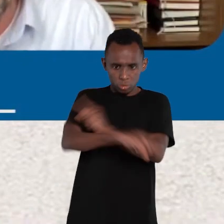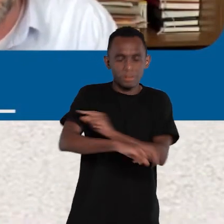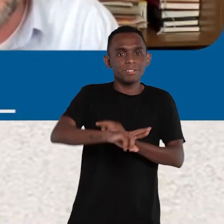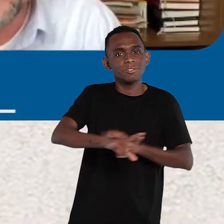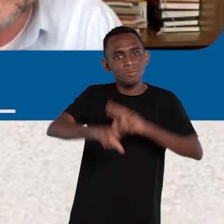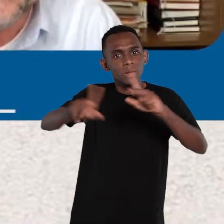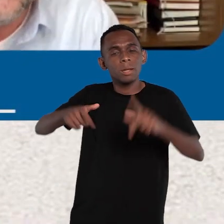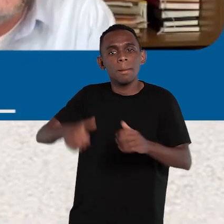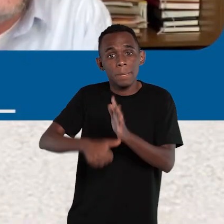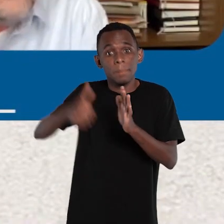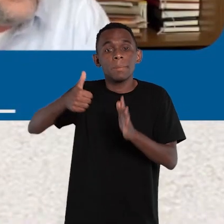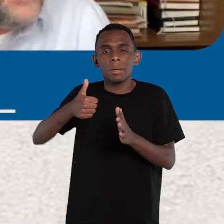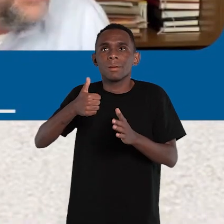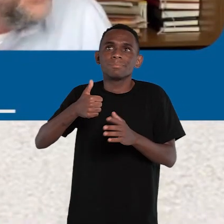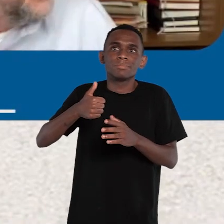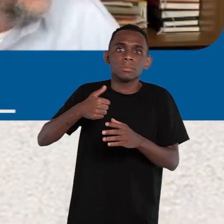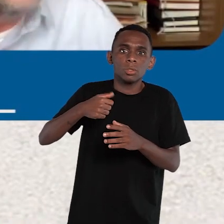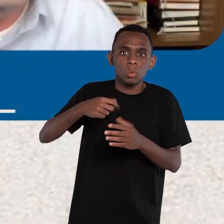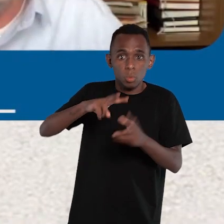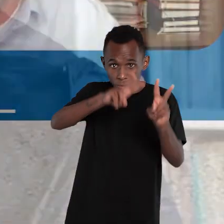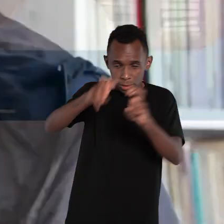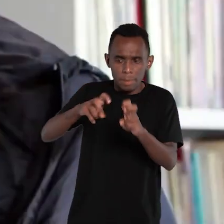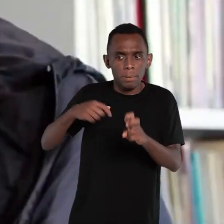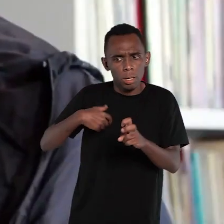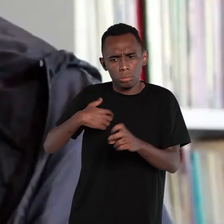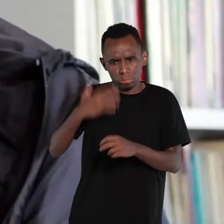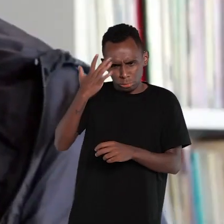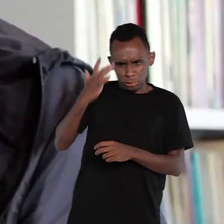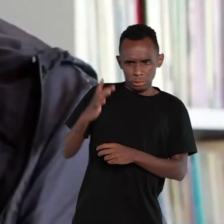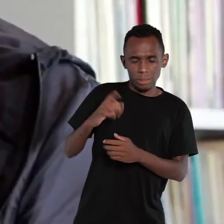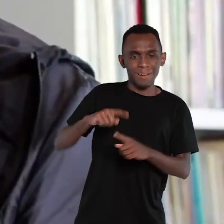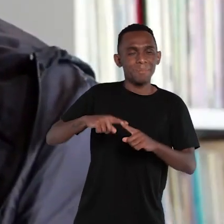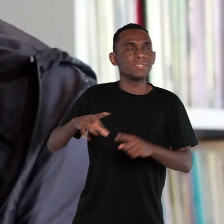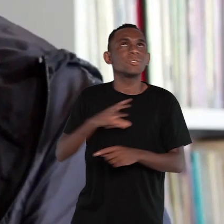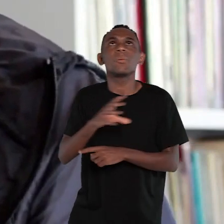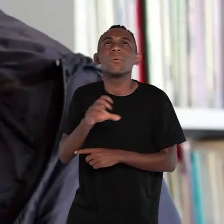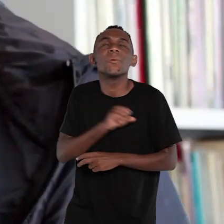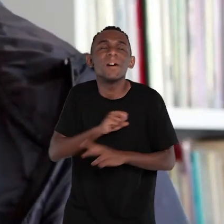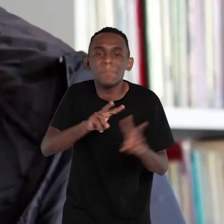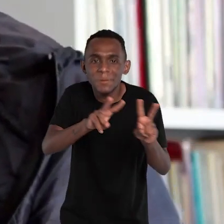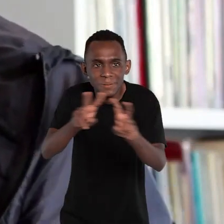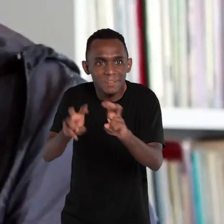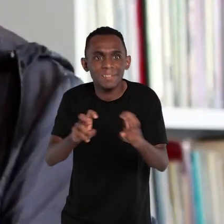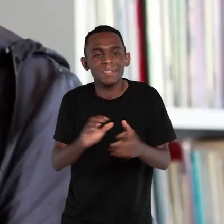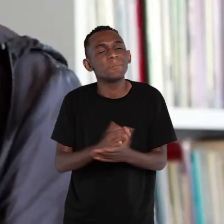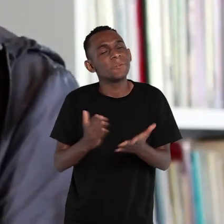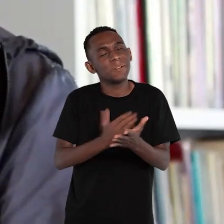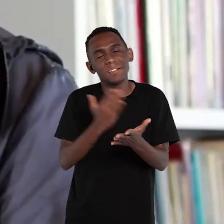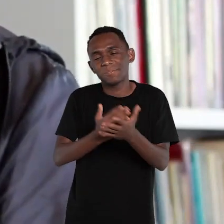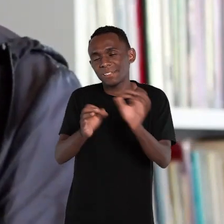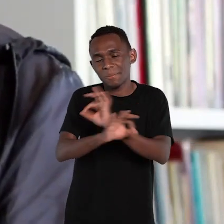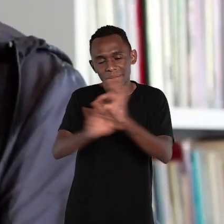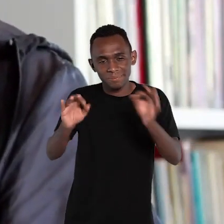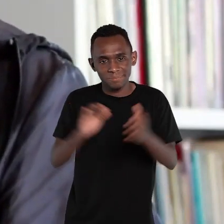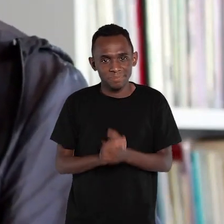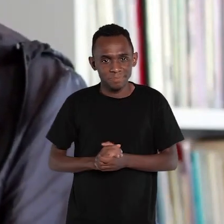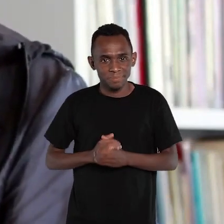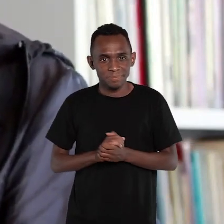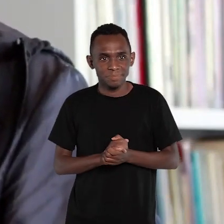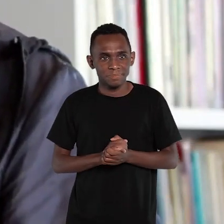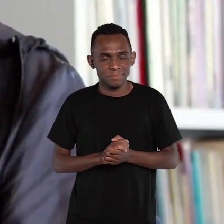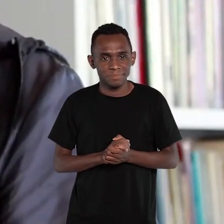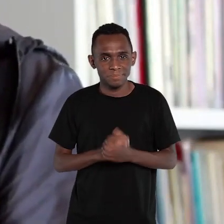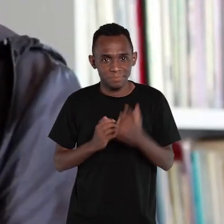primeiro momento, apesar de reconhecer que achei estranho, eu sou apaixonado por esse título e com o livro também. Vamos